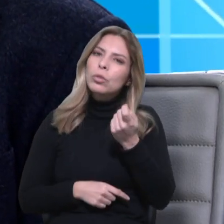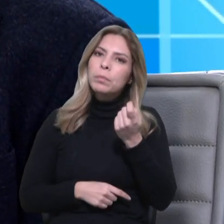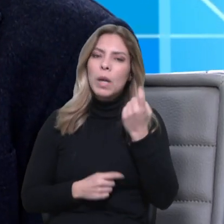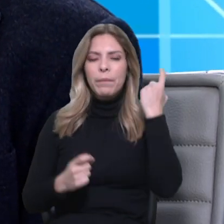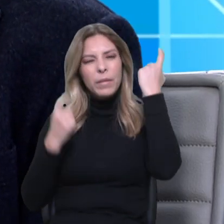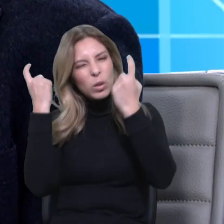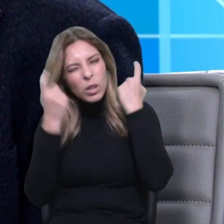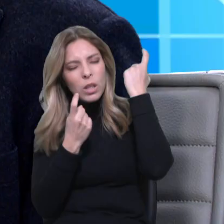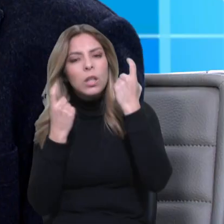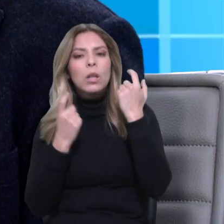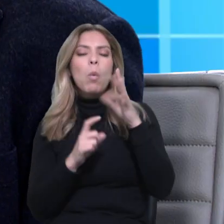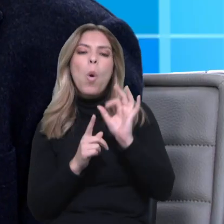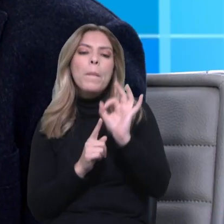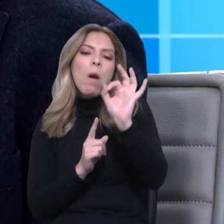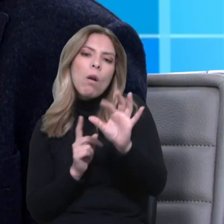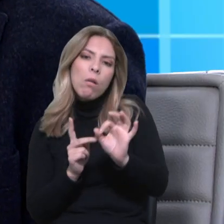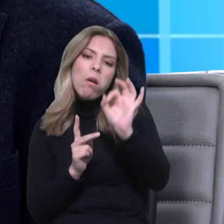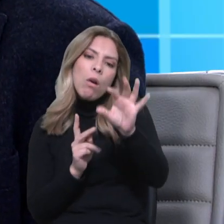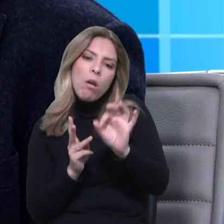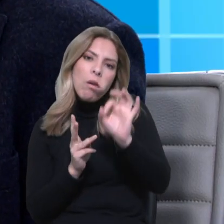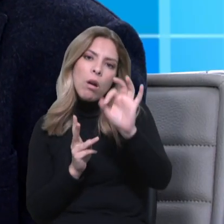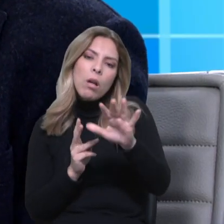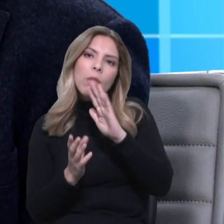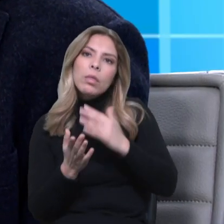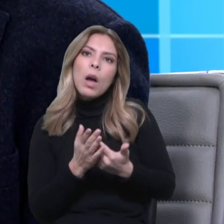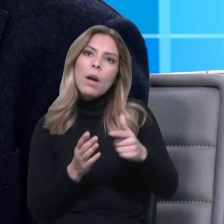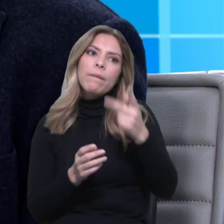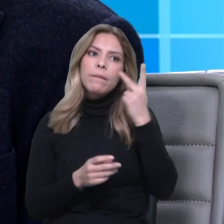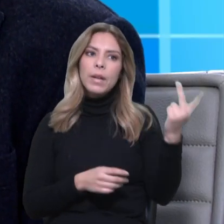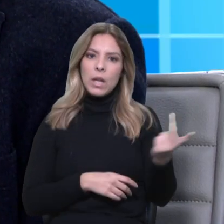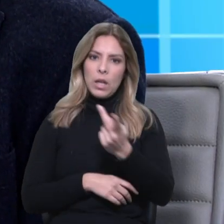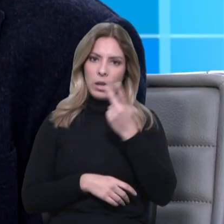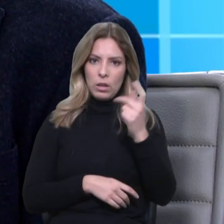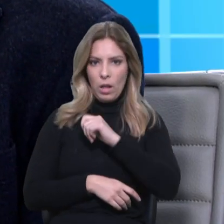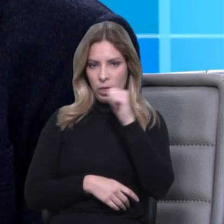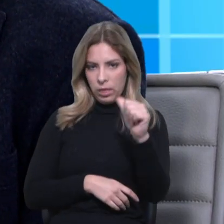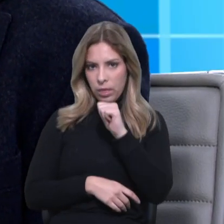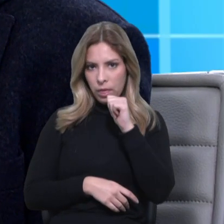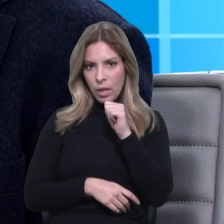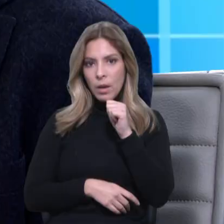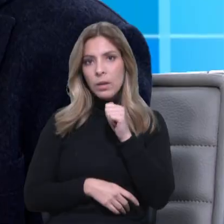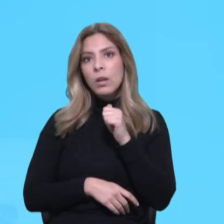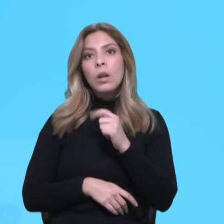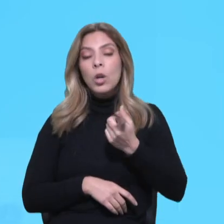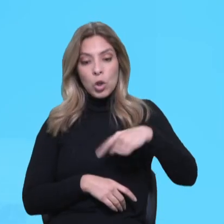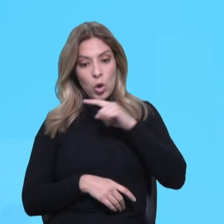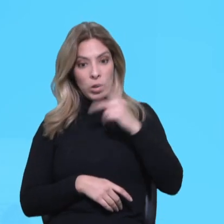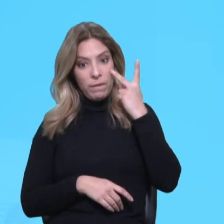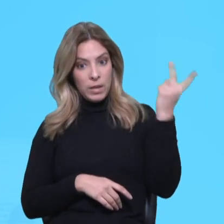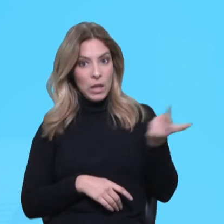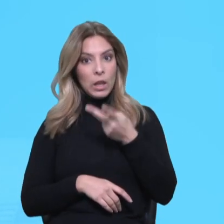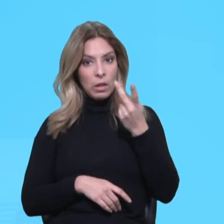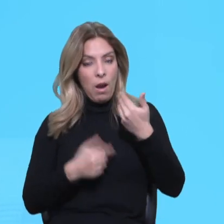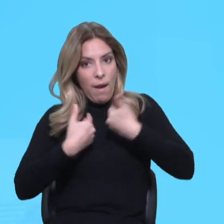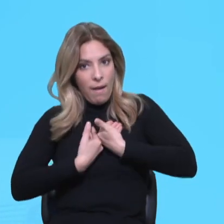dar pistas para dar mais densidade à vida, e é isto que é comum a todos, ou seja, a vida que nós temos, que, como dizia